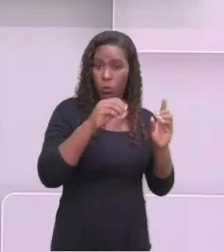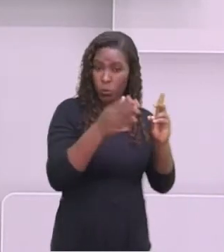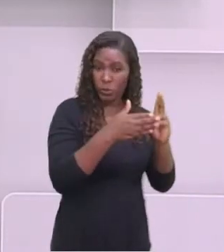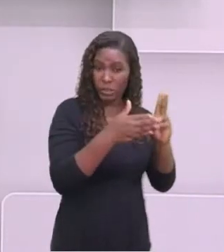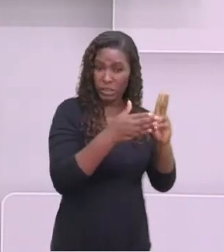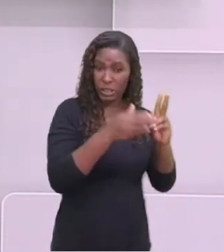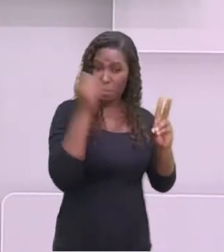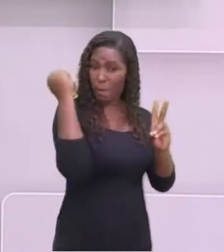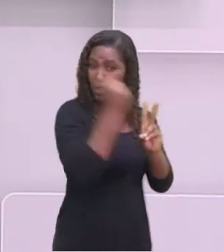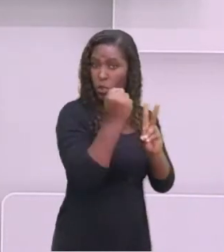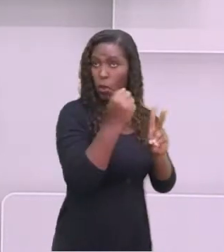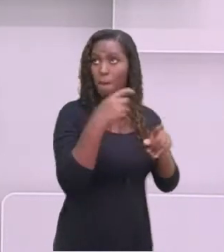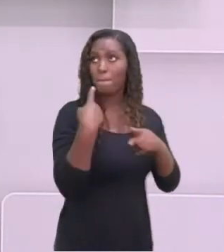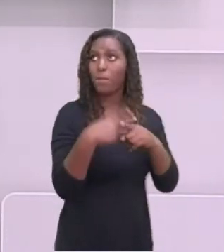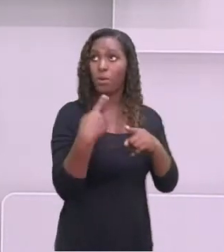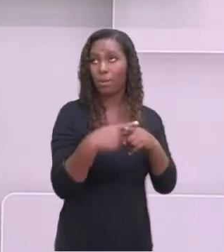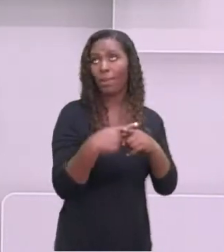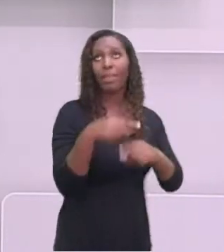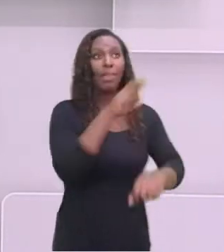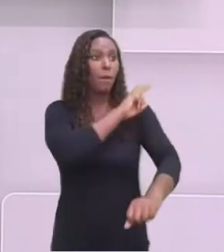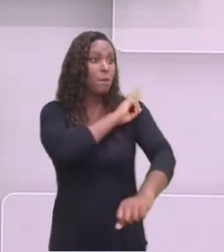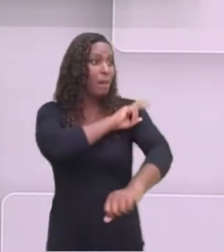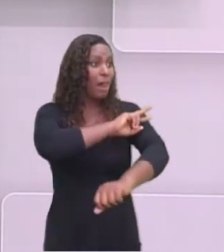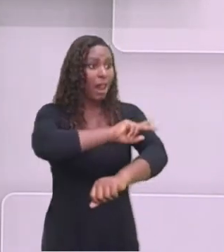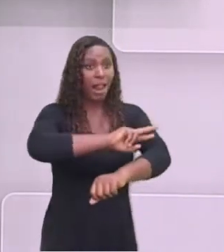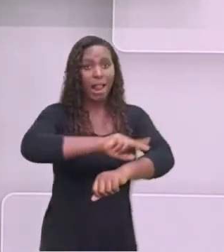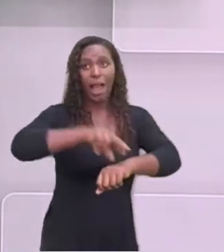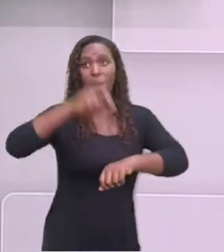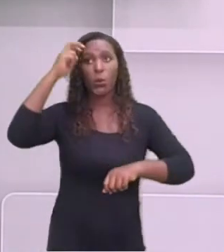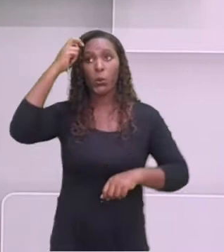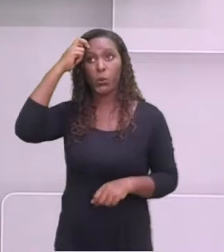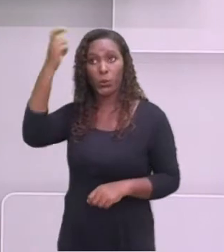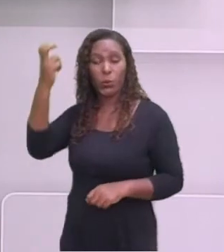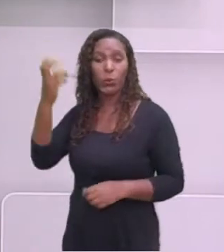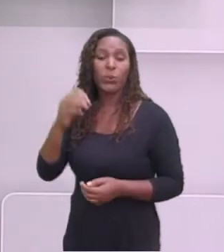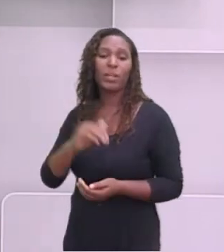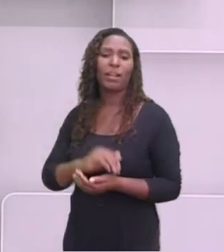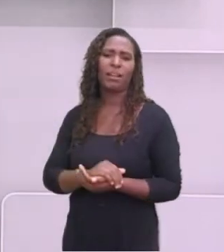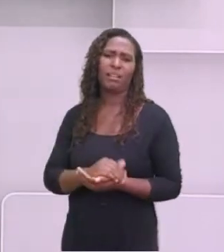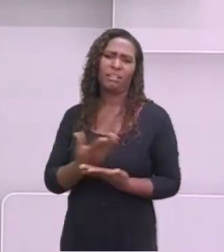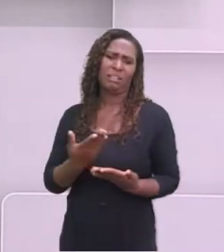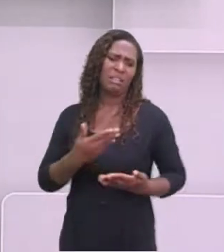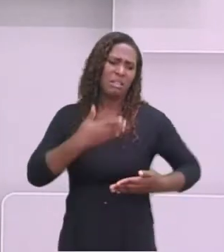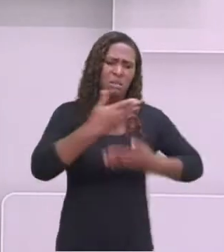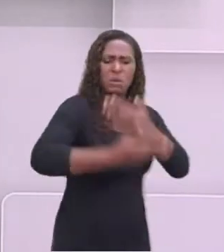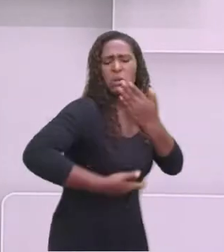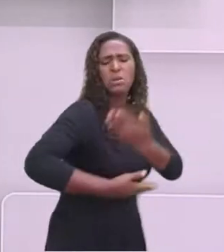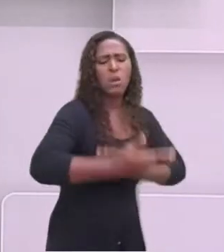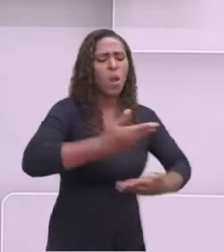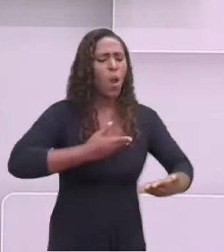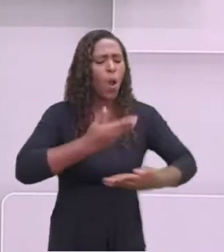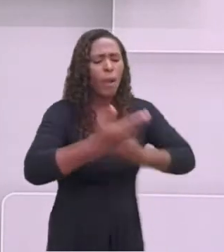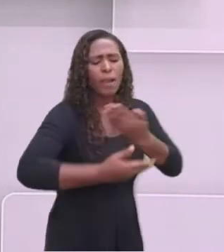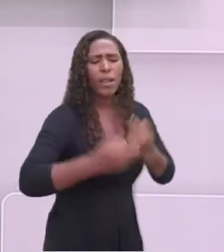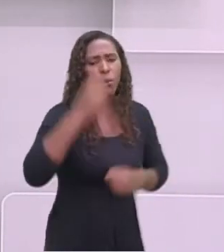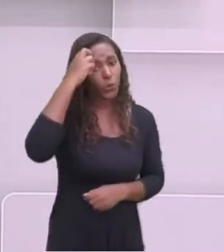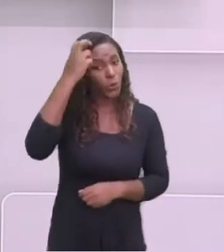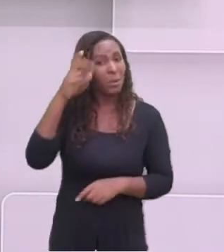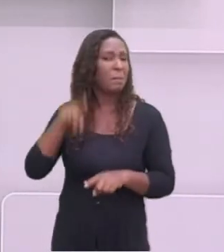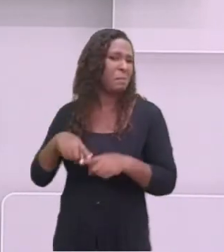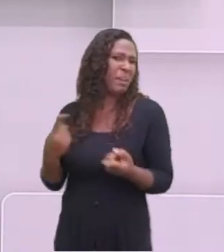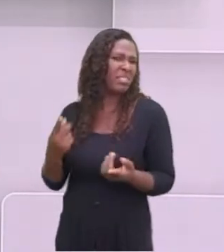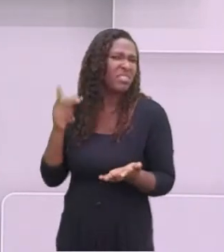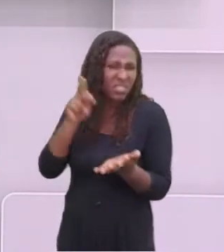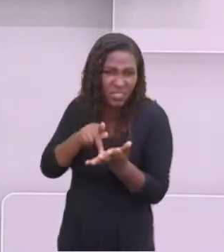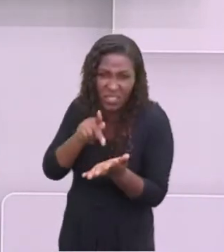falando que essa diversidade de cultura, mas será que foi uma diversidade de cultura? Vamos ver.